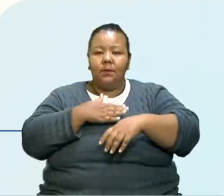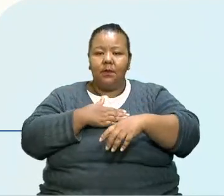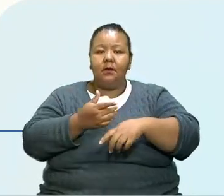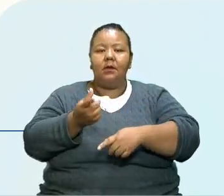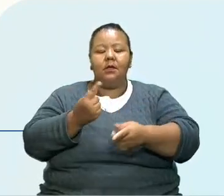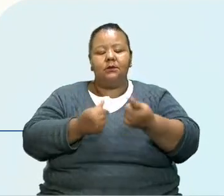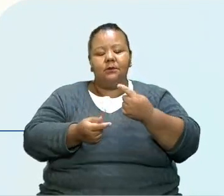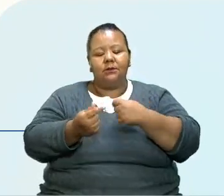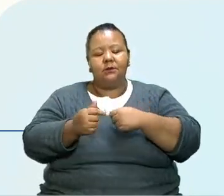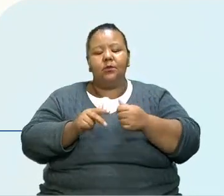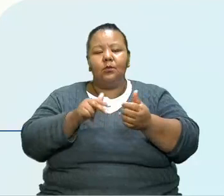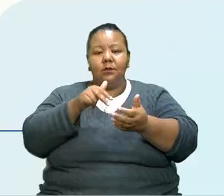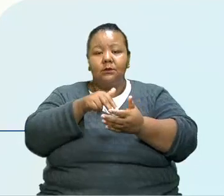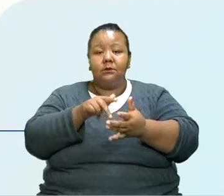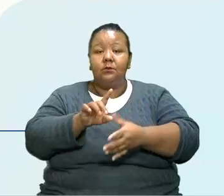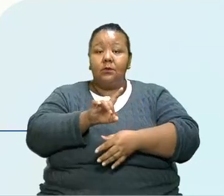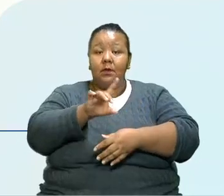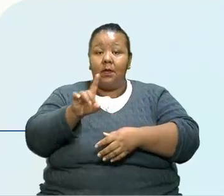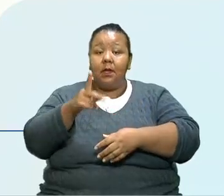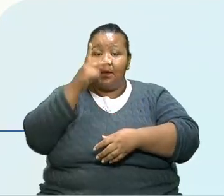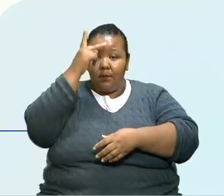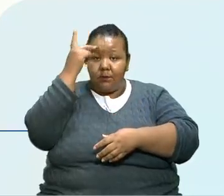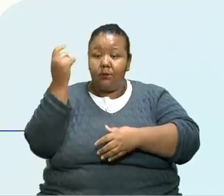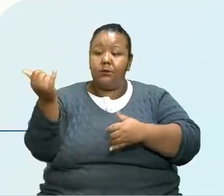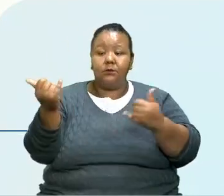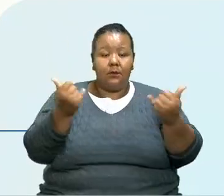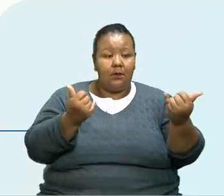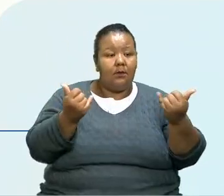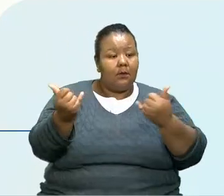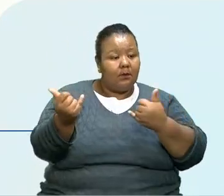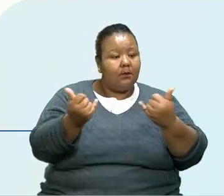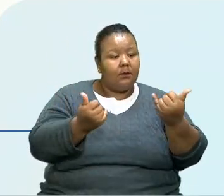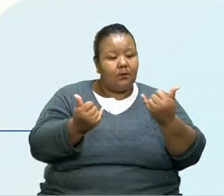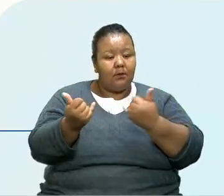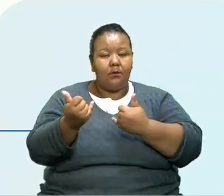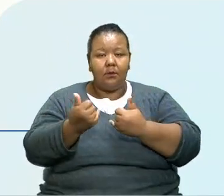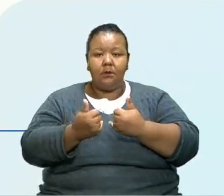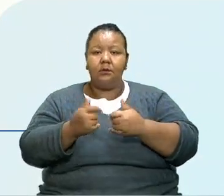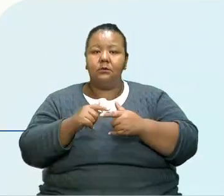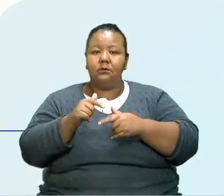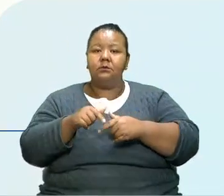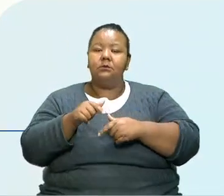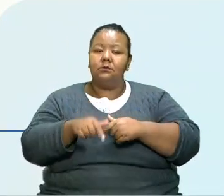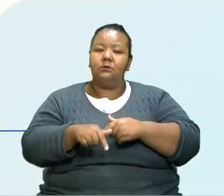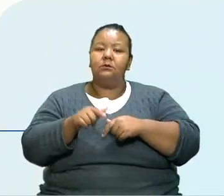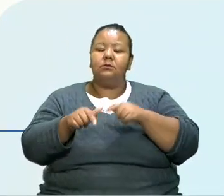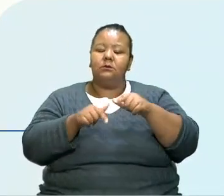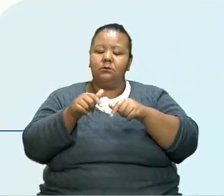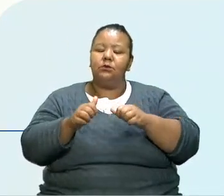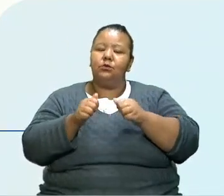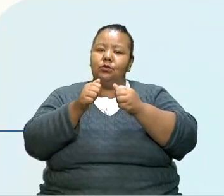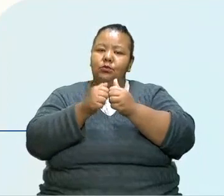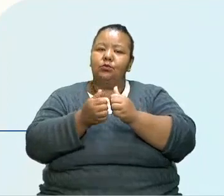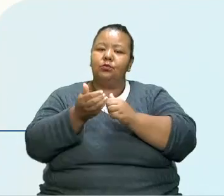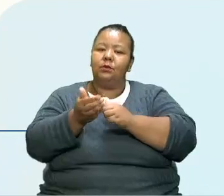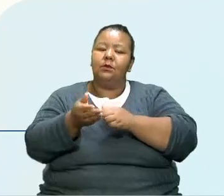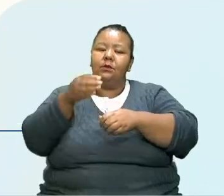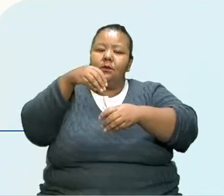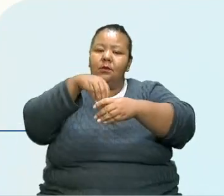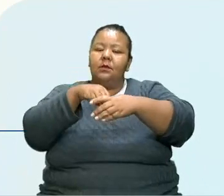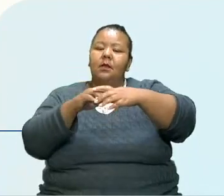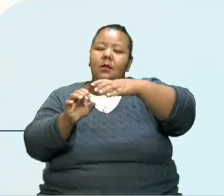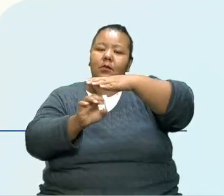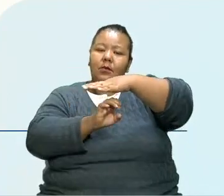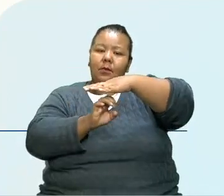envolve eu ouvir cada um deles e atuar com eles dentro da minha empresa. Então,